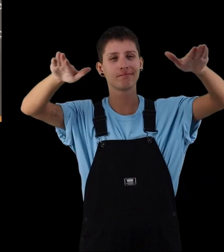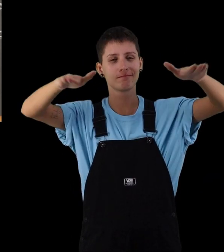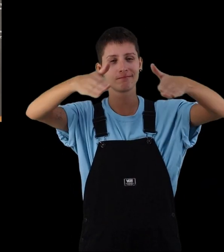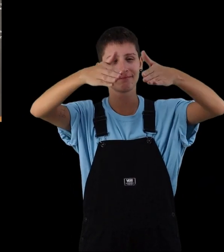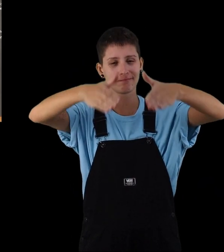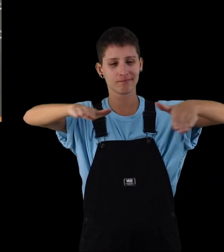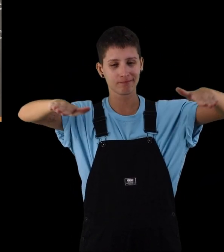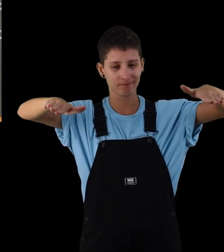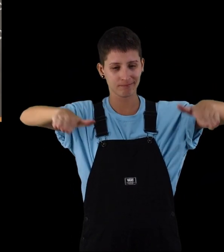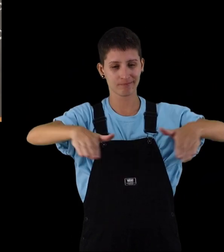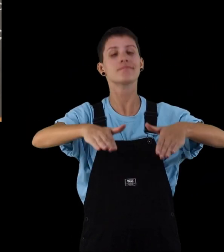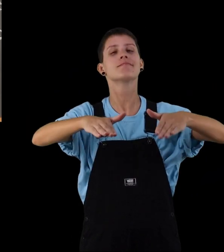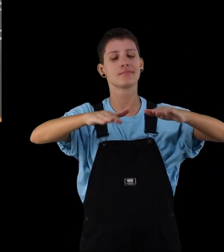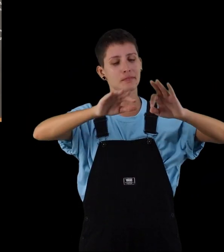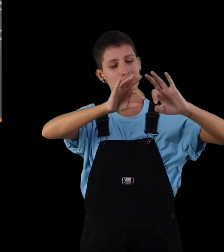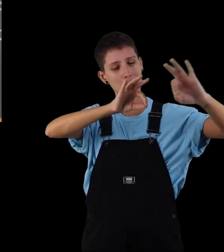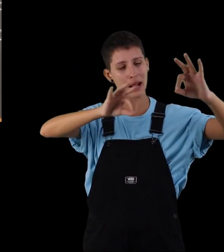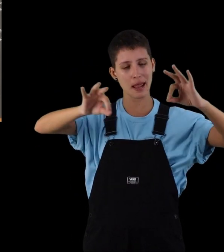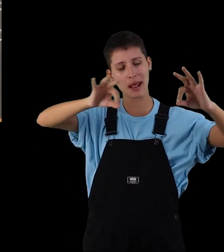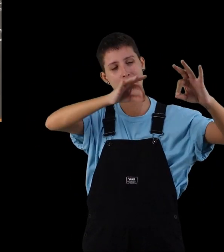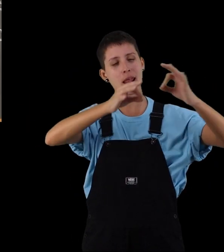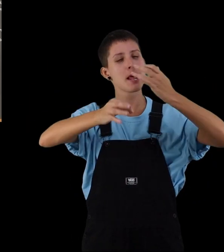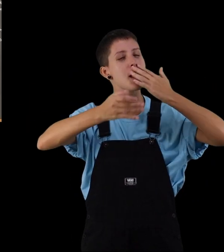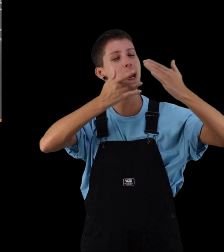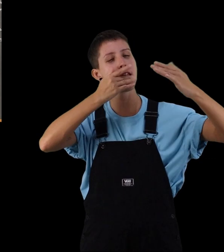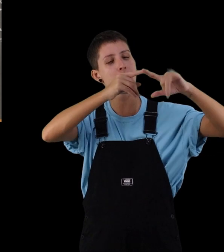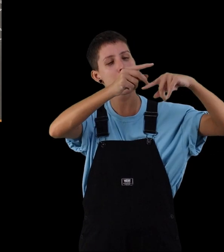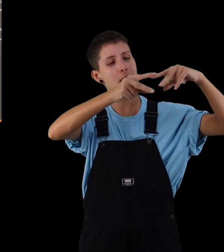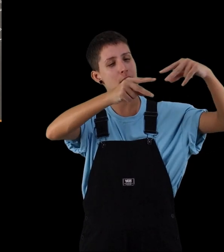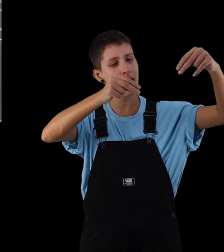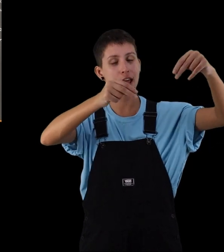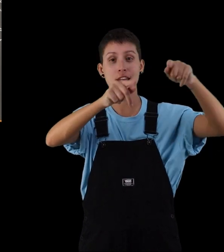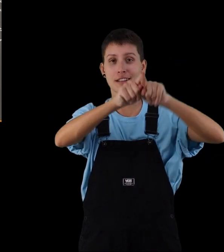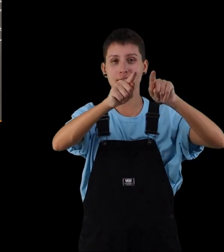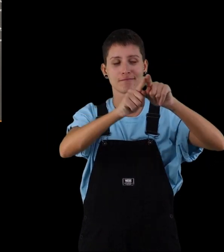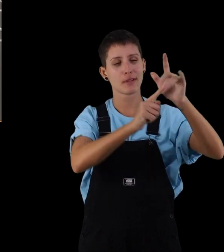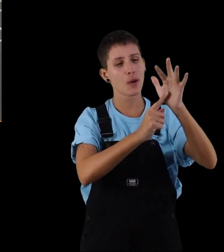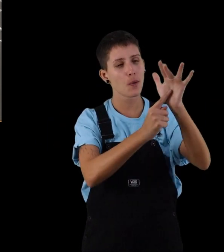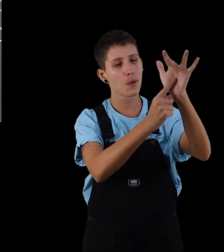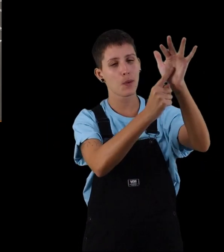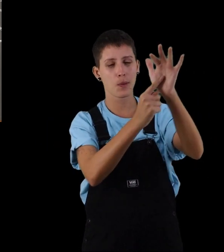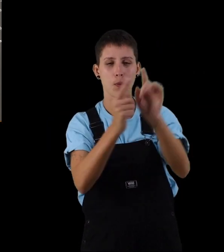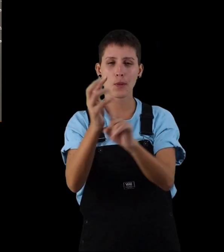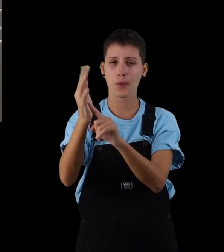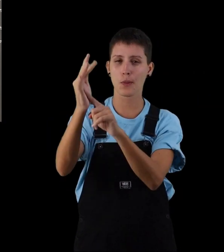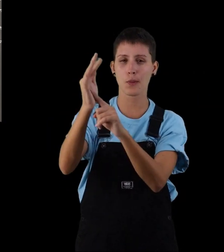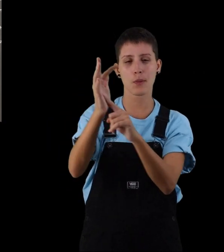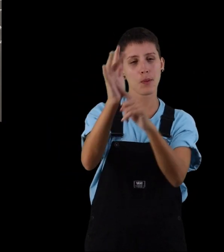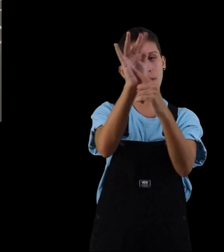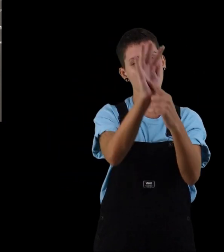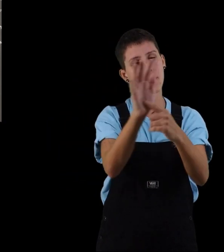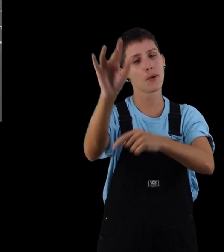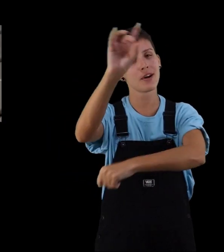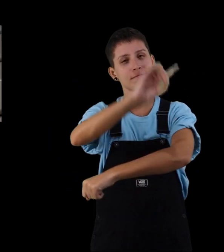Tannenbaum, era então colocada na sala e coberta por enfeites coloridos e pequenas velas que se acendiam